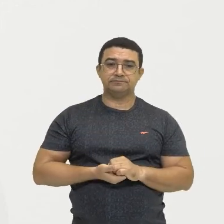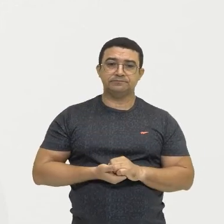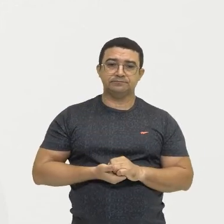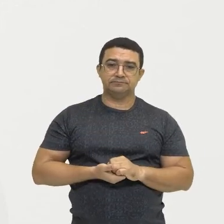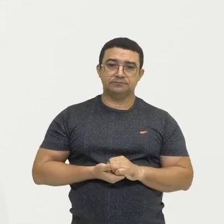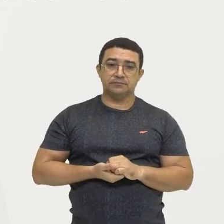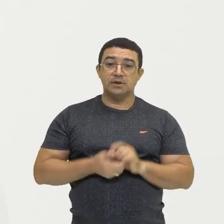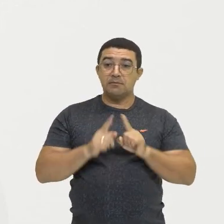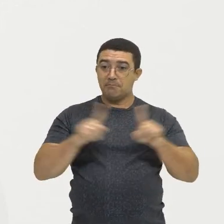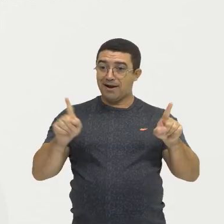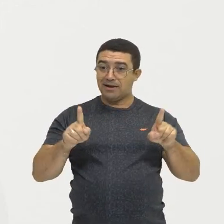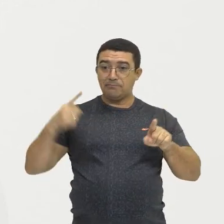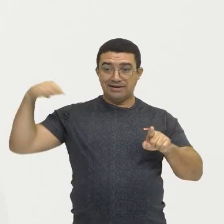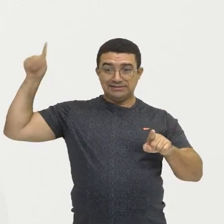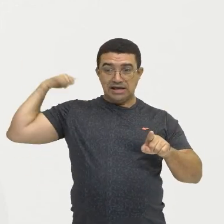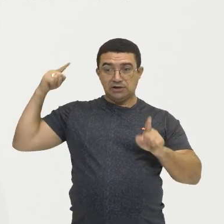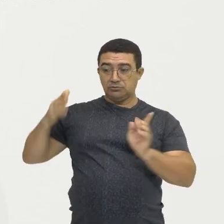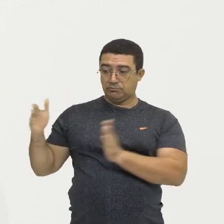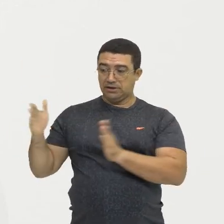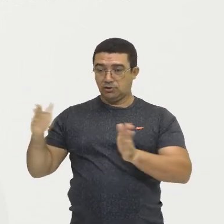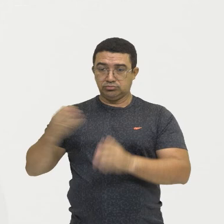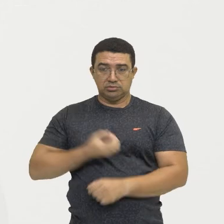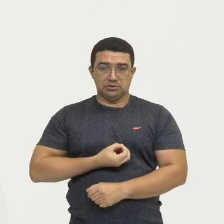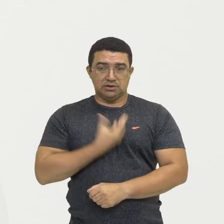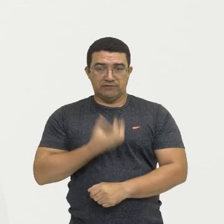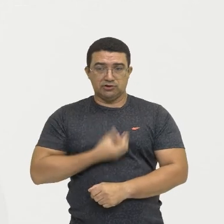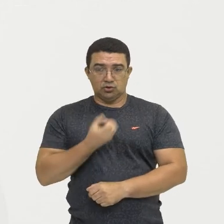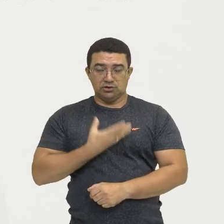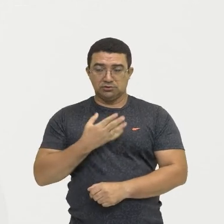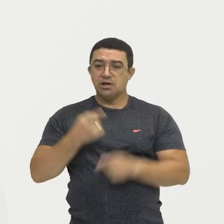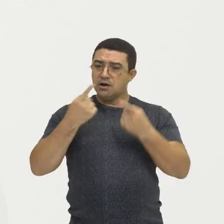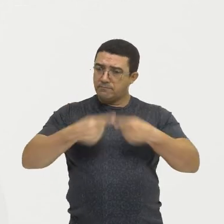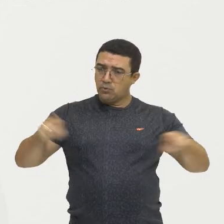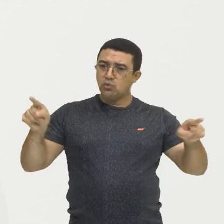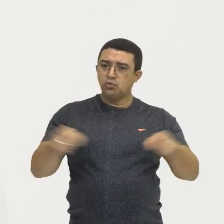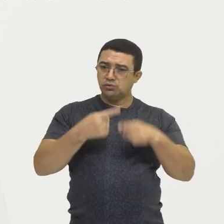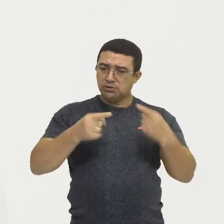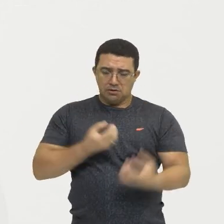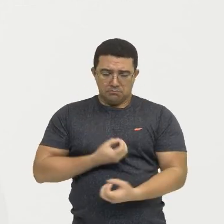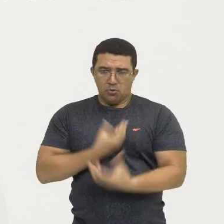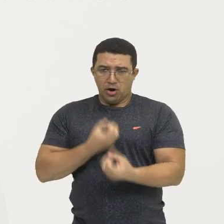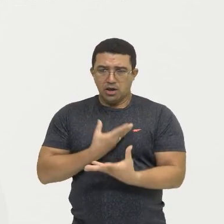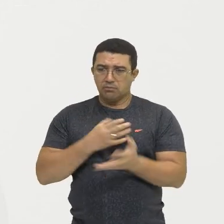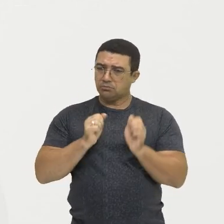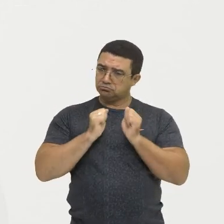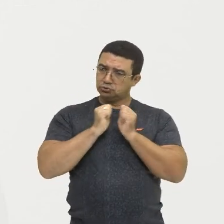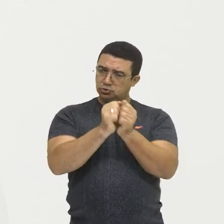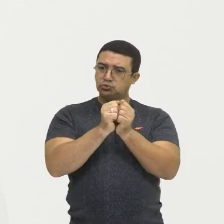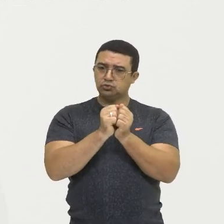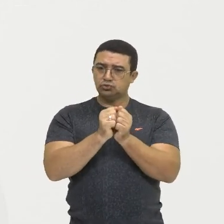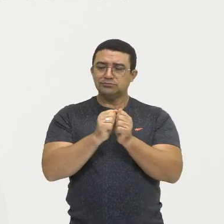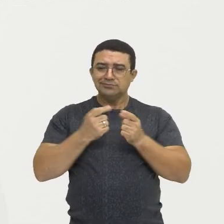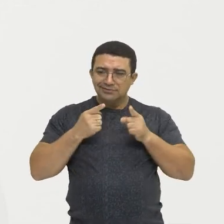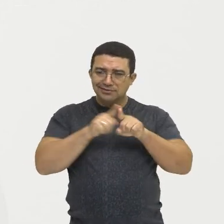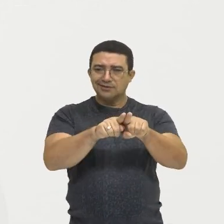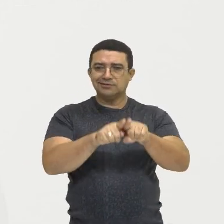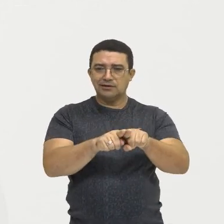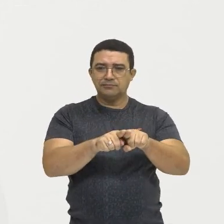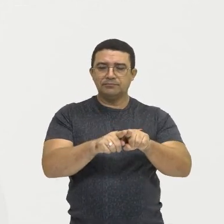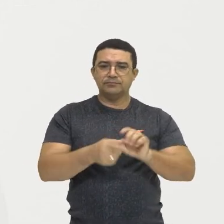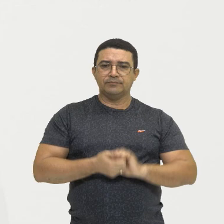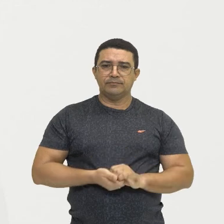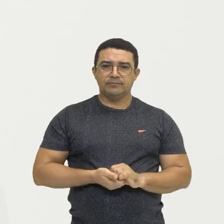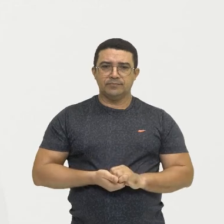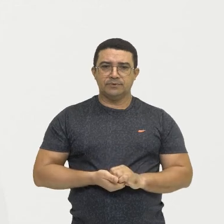No trovadorismo, não. Nós tínhamos a união. A música e o poema estavam juntos. E a recitação